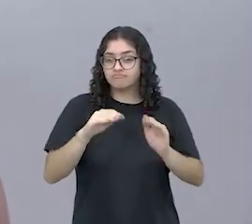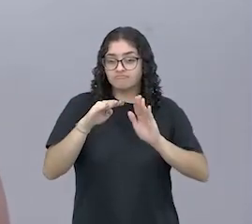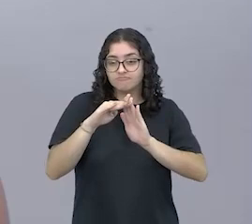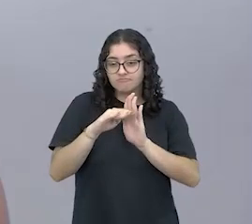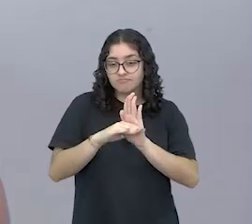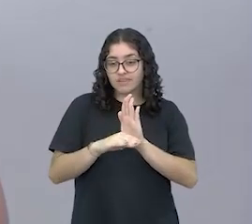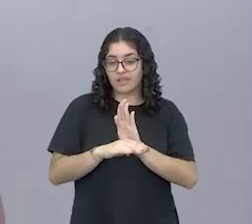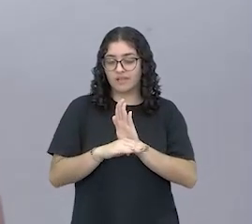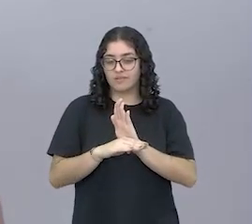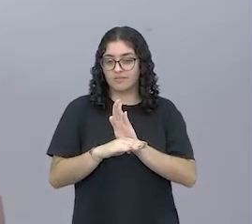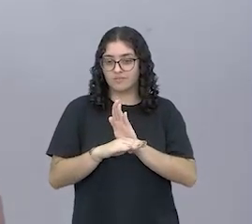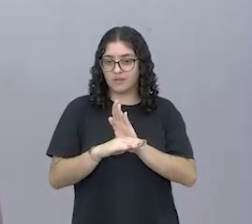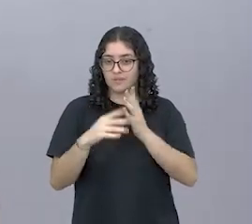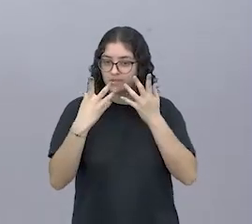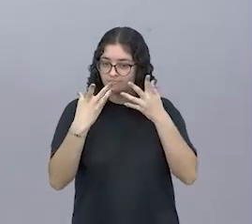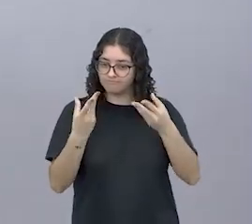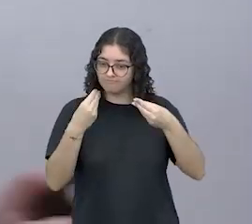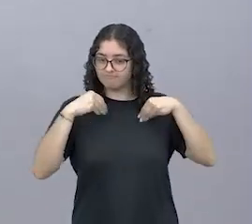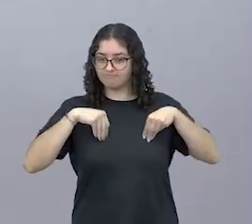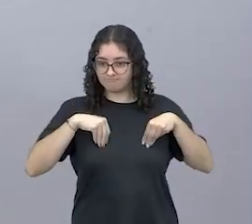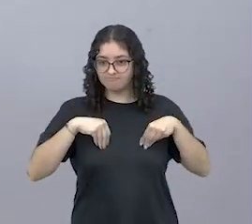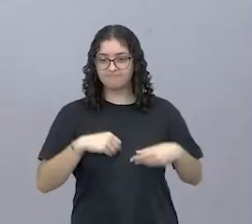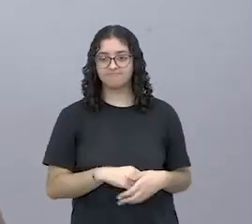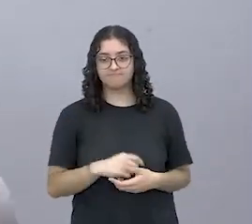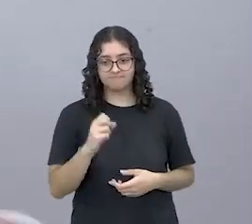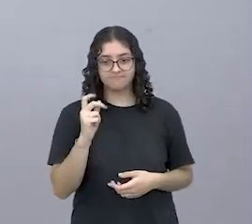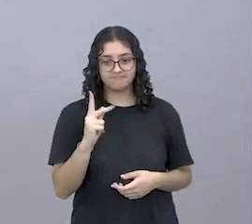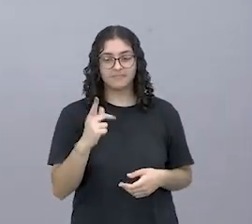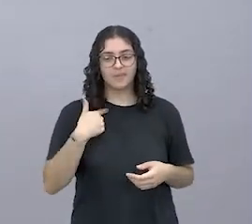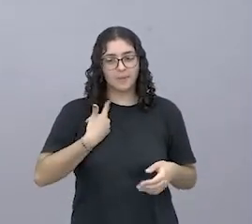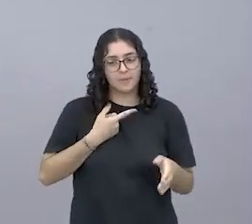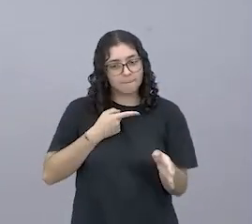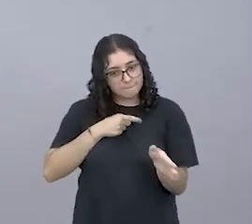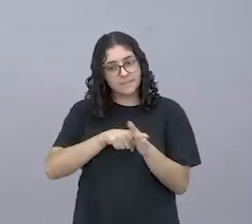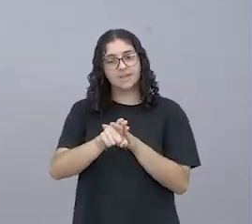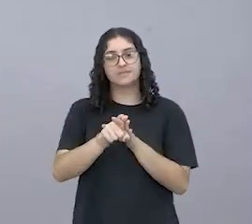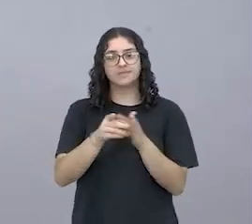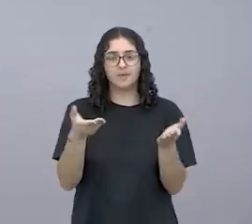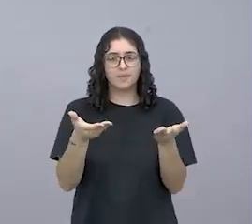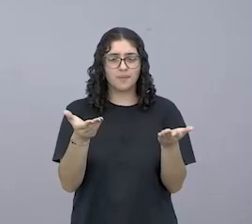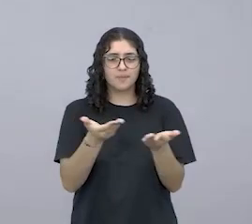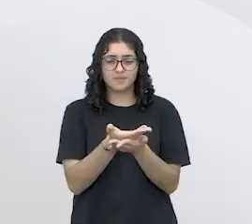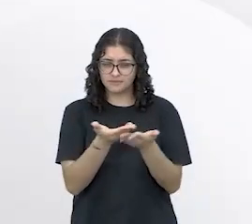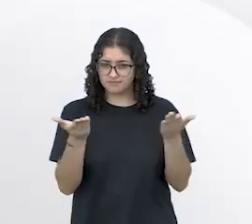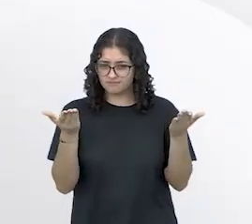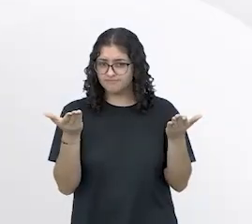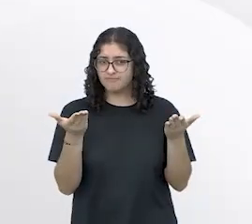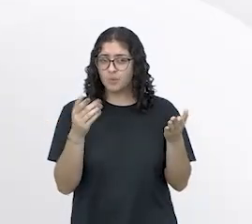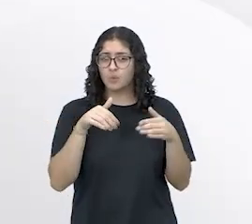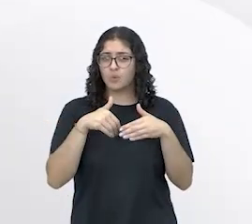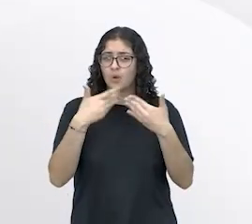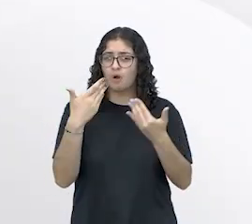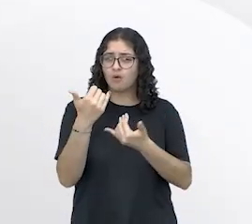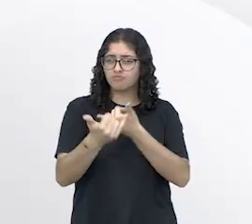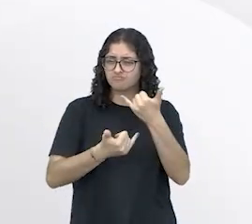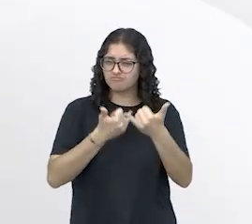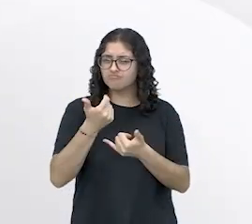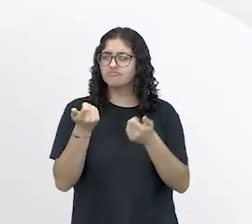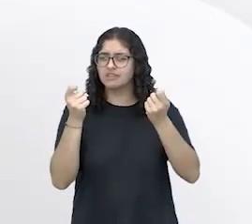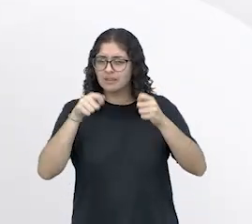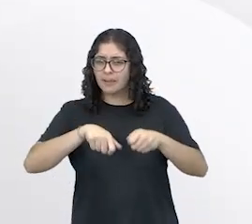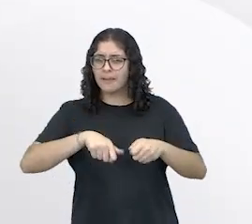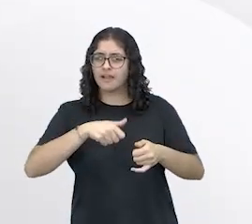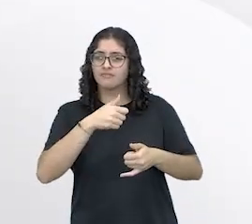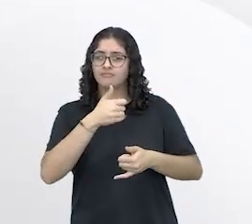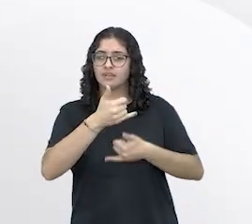natural, né, deles. E aí eu venho com uma pergunta para vocês aí, com qual jogo podemos